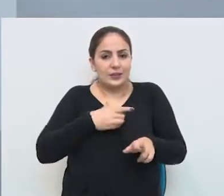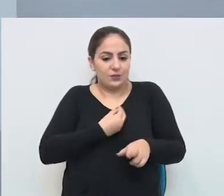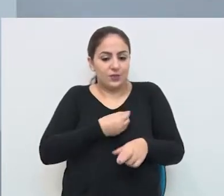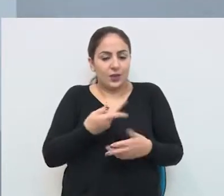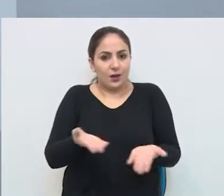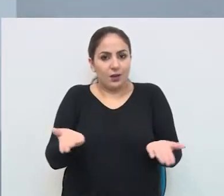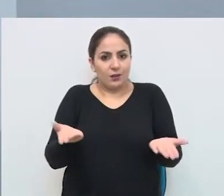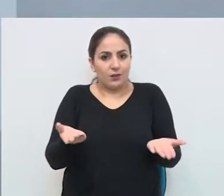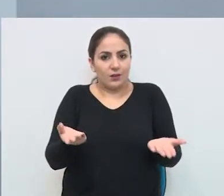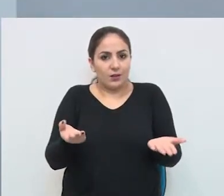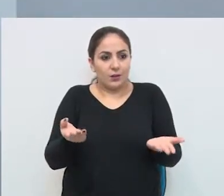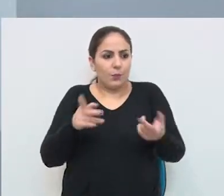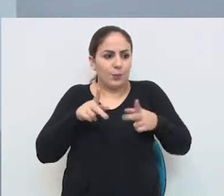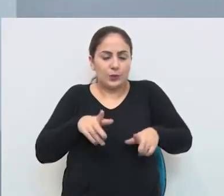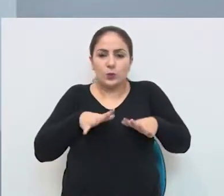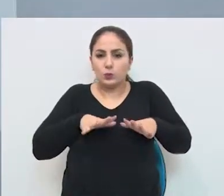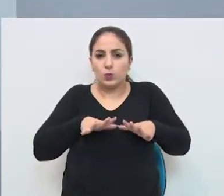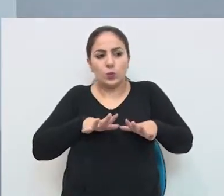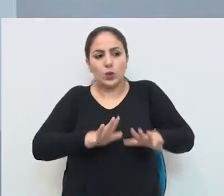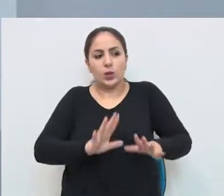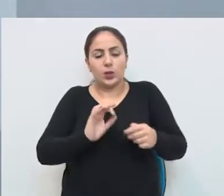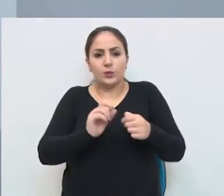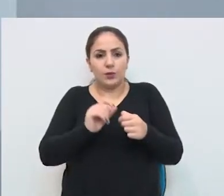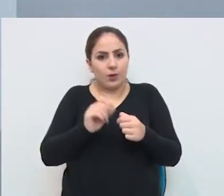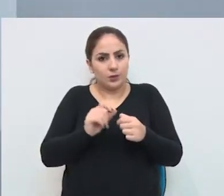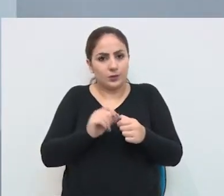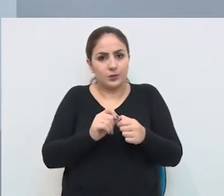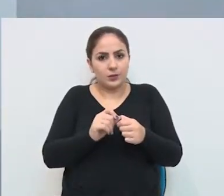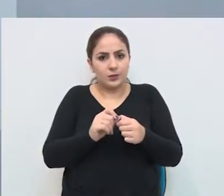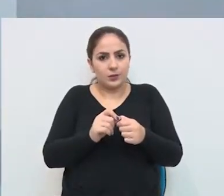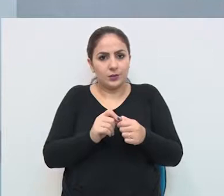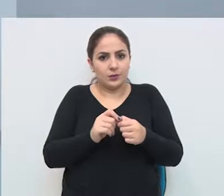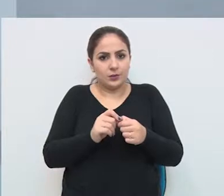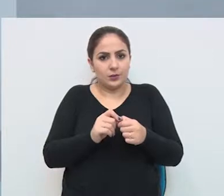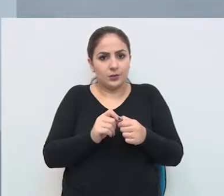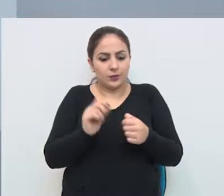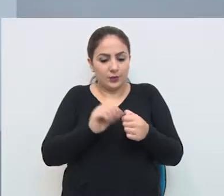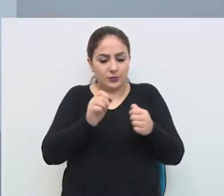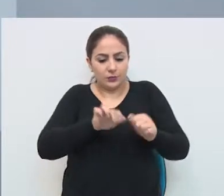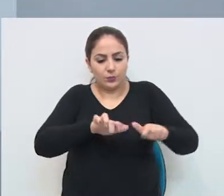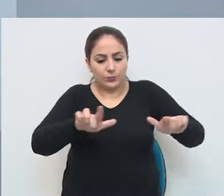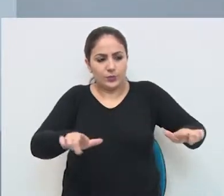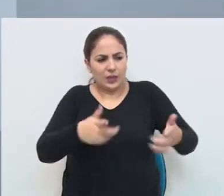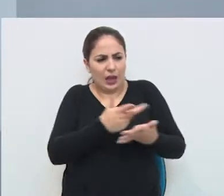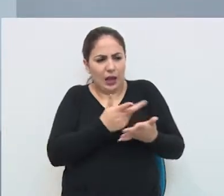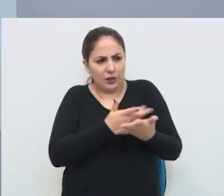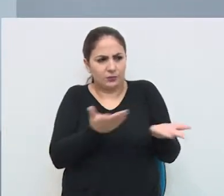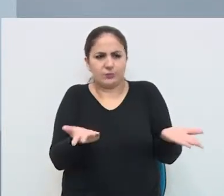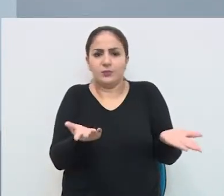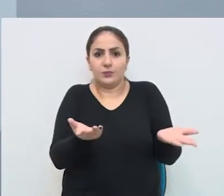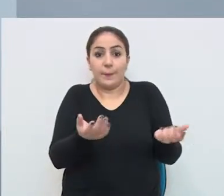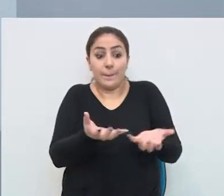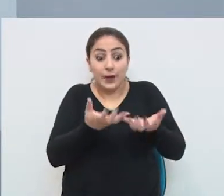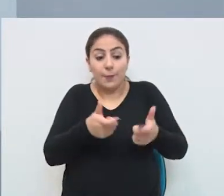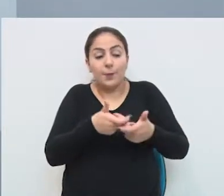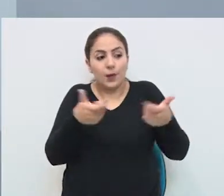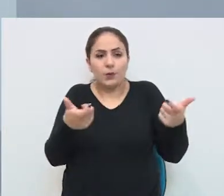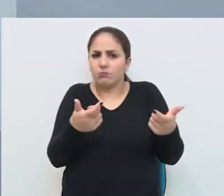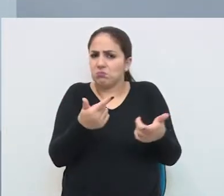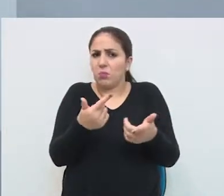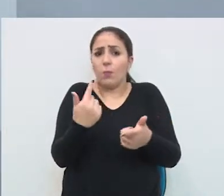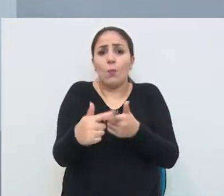que alguém não quer que faça o campo, que está errado, o campo eles querem fazer o